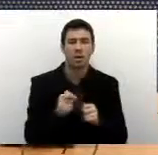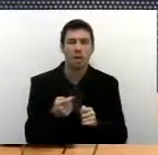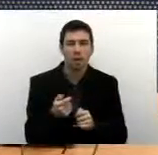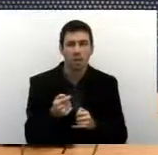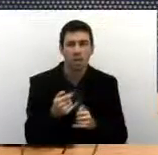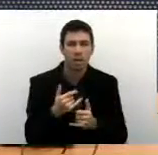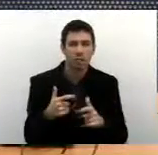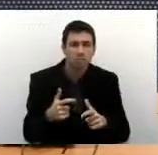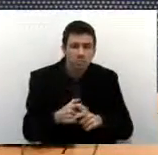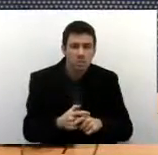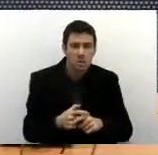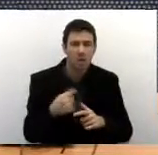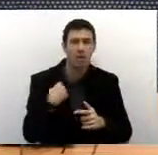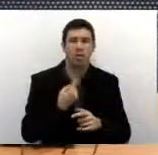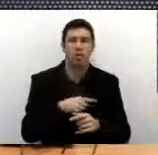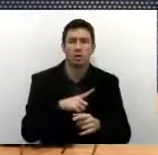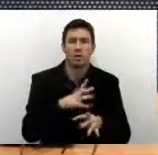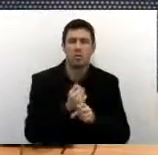um orçamento de